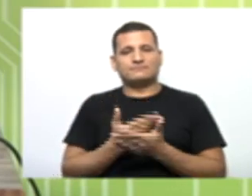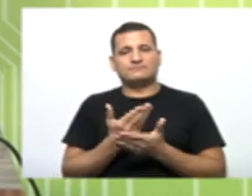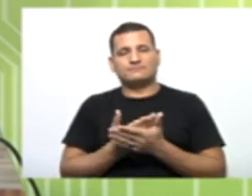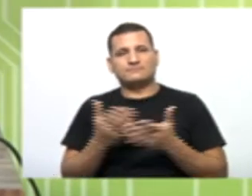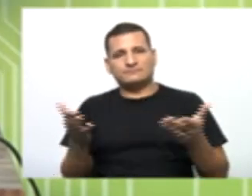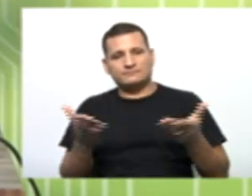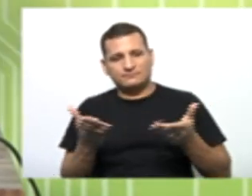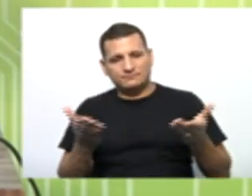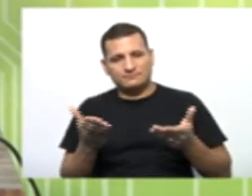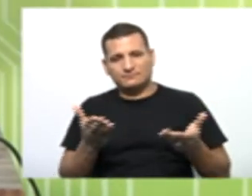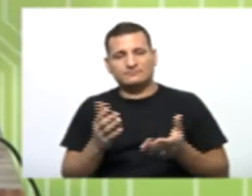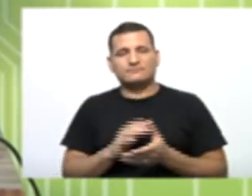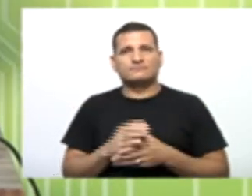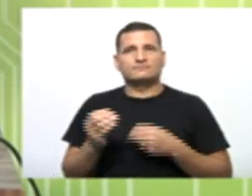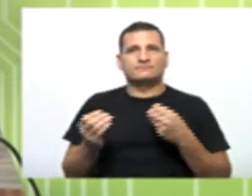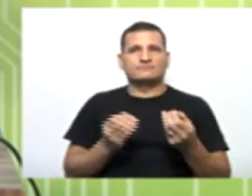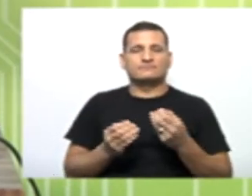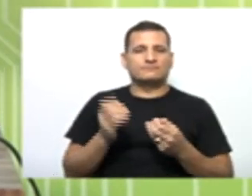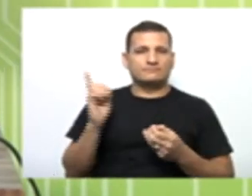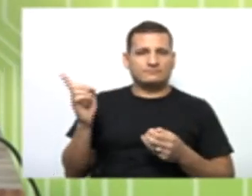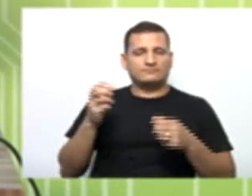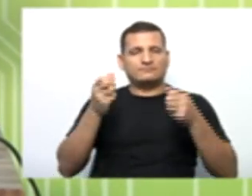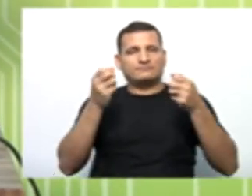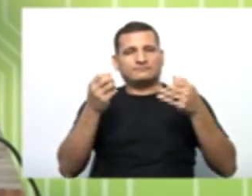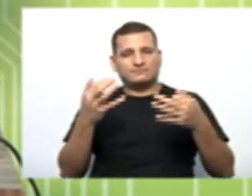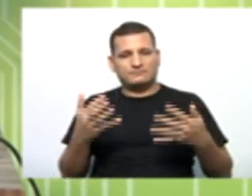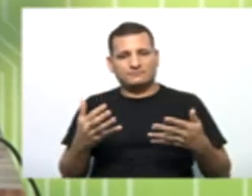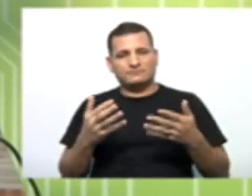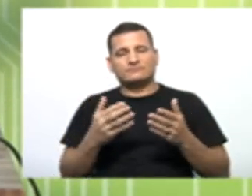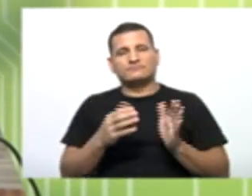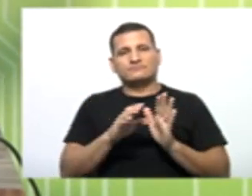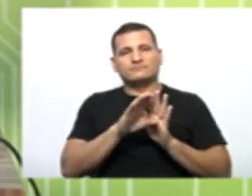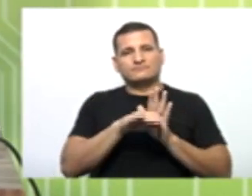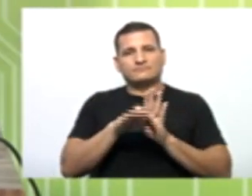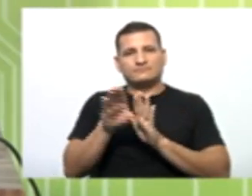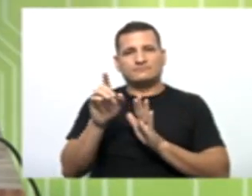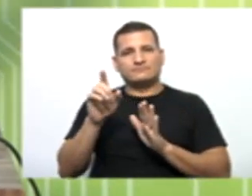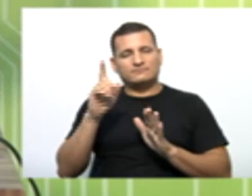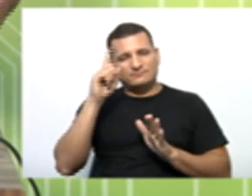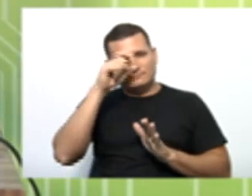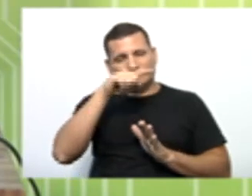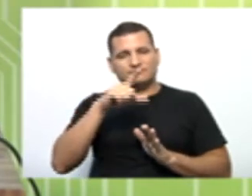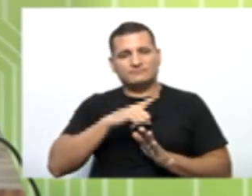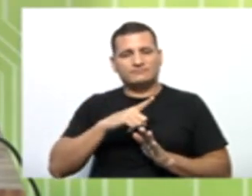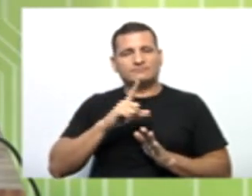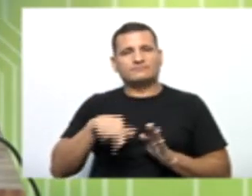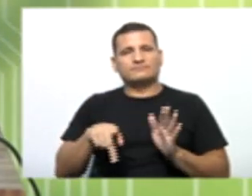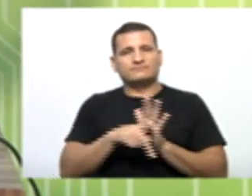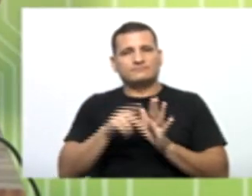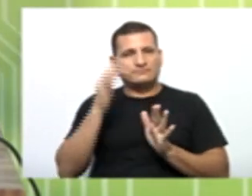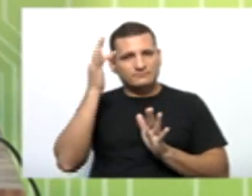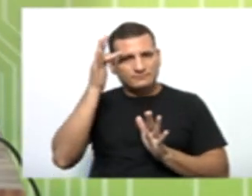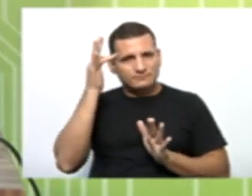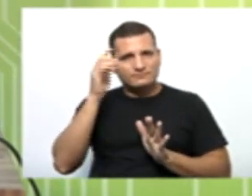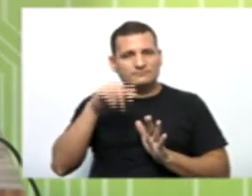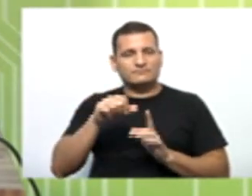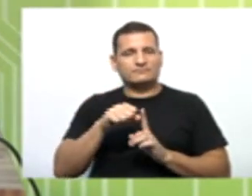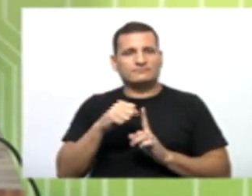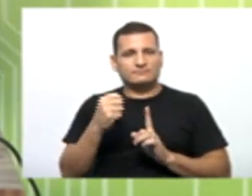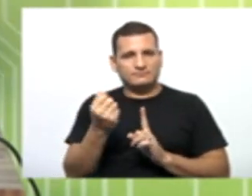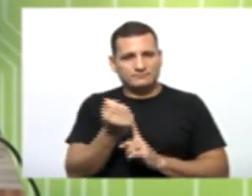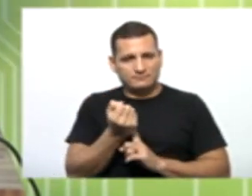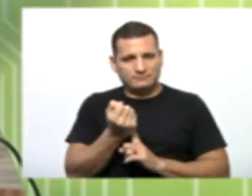pela forma como você abordou conceitualmente termos que são complexos, né? São termos filosóficos, são termos sociológicos,